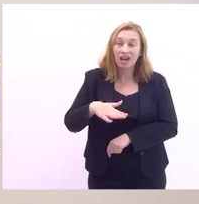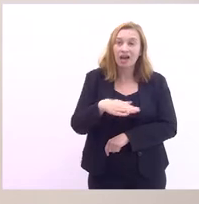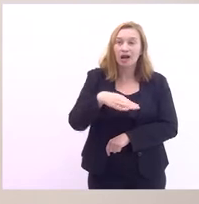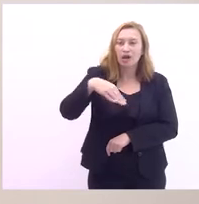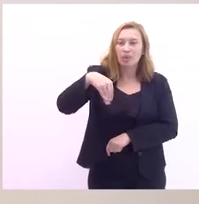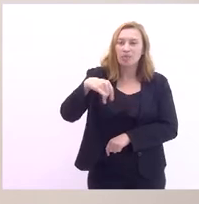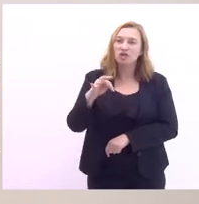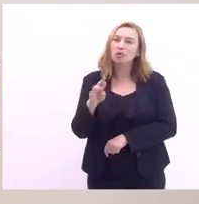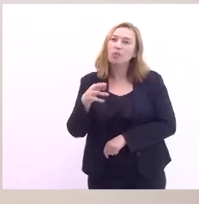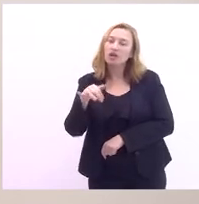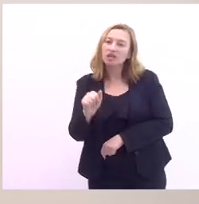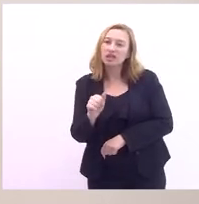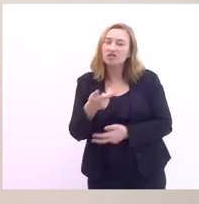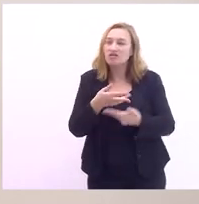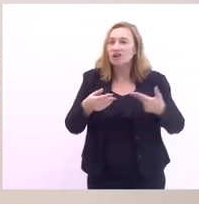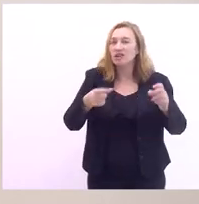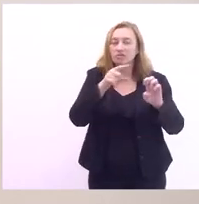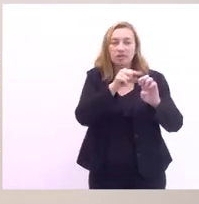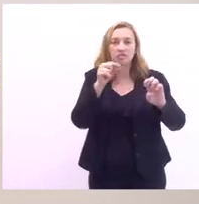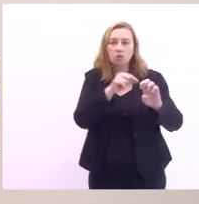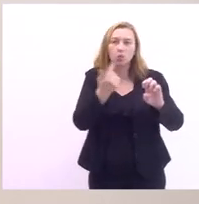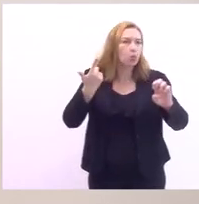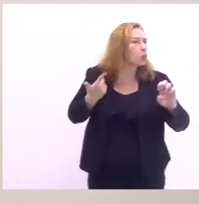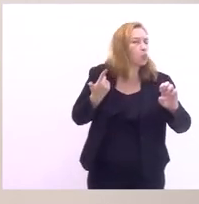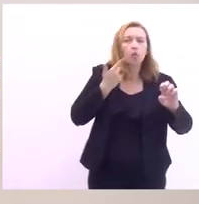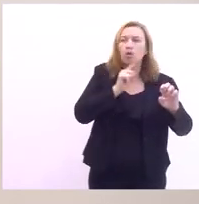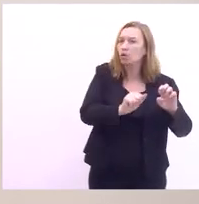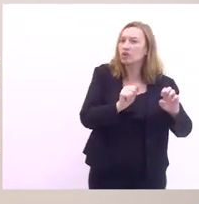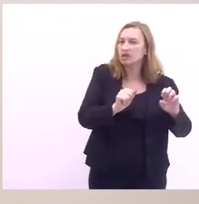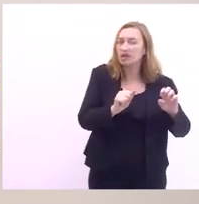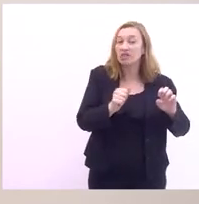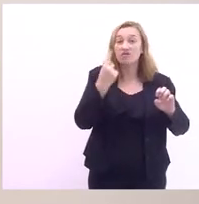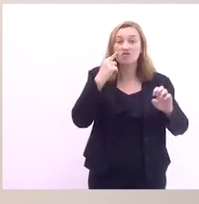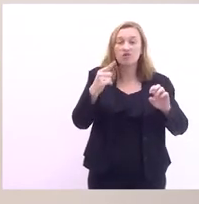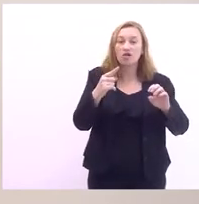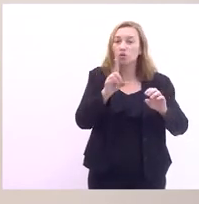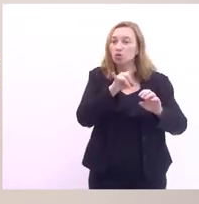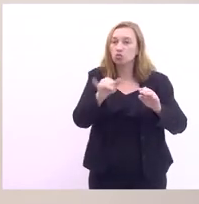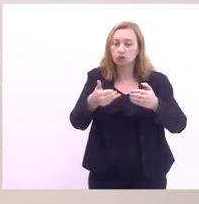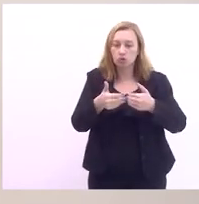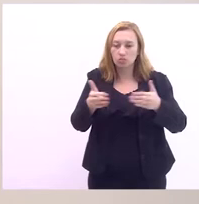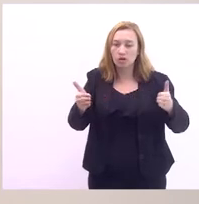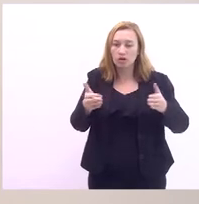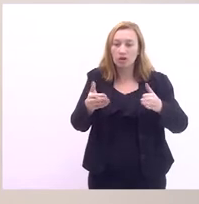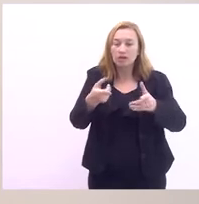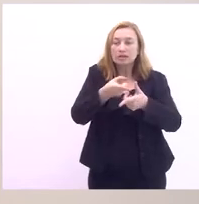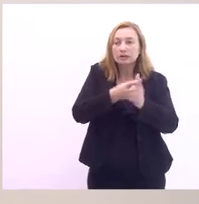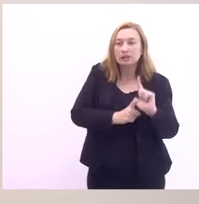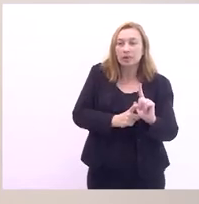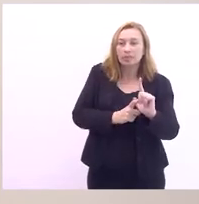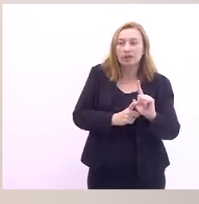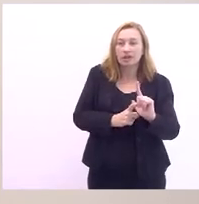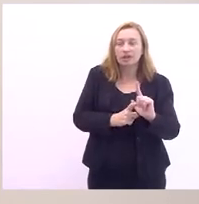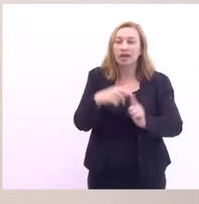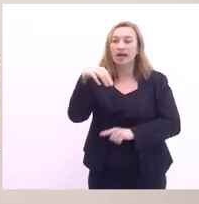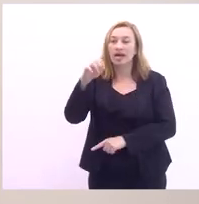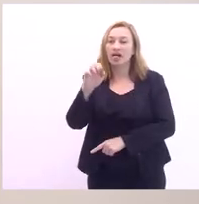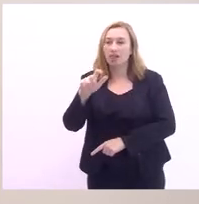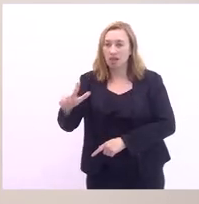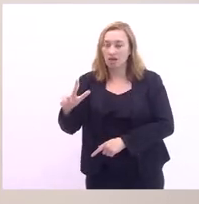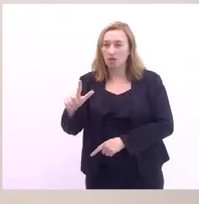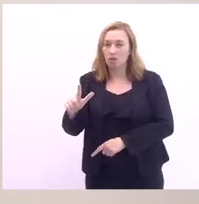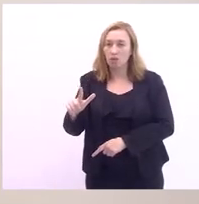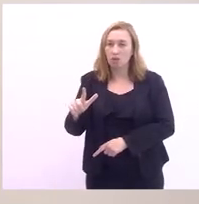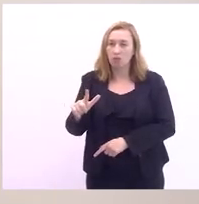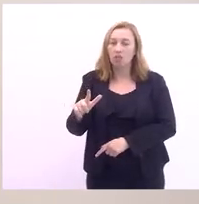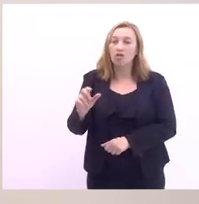vários empreendimentos não conseguem prever a data de abertura, porque nós dependemos da Enel, quer